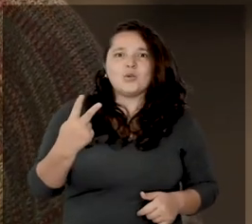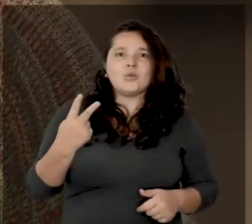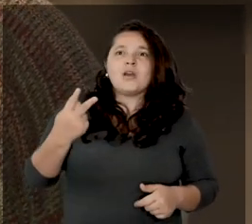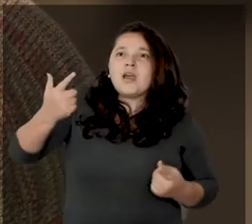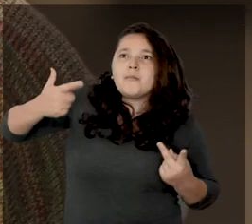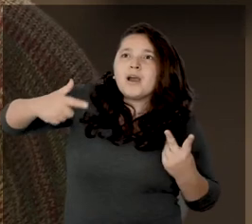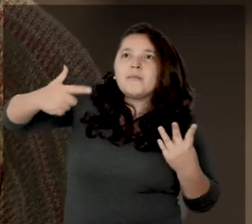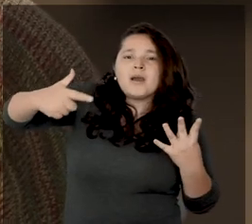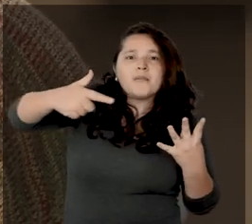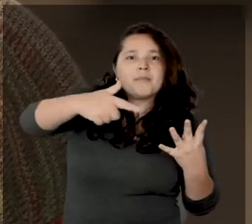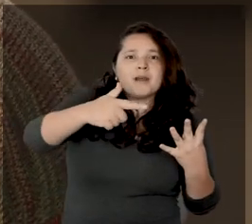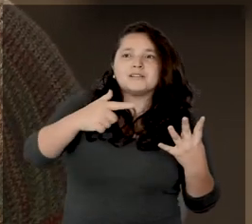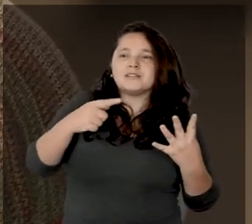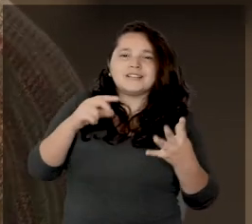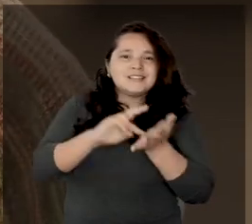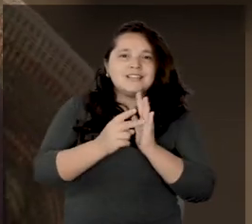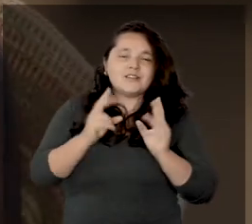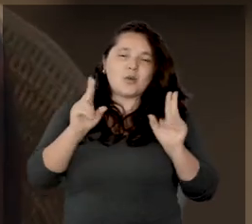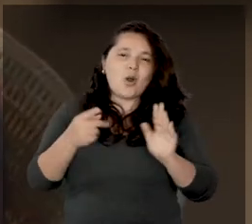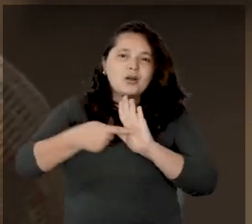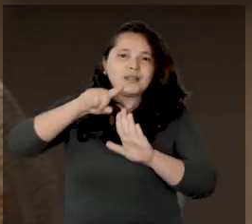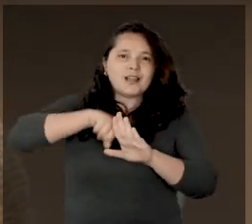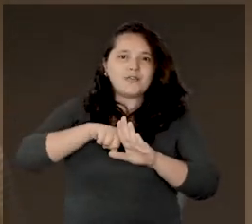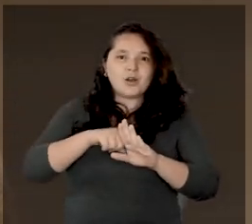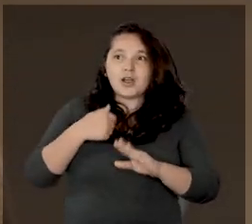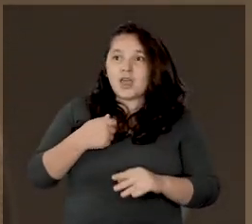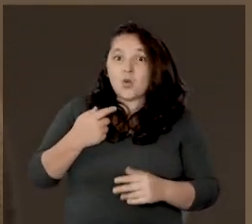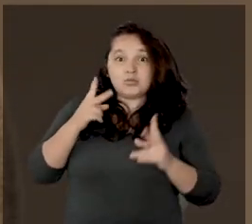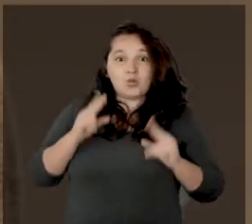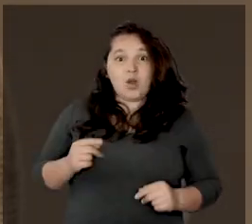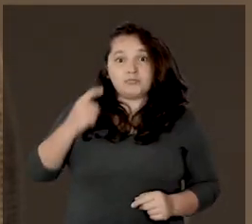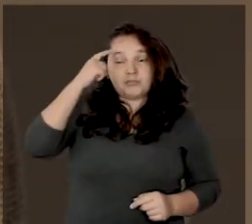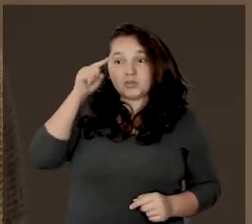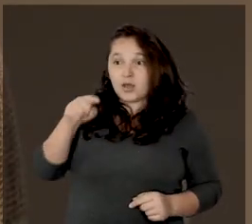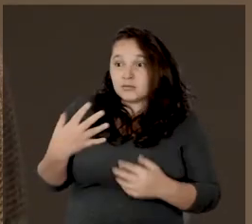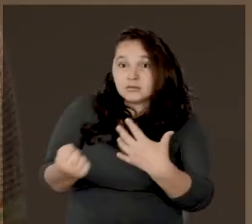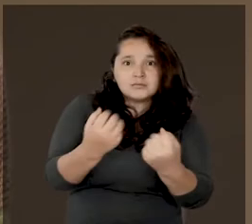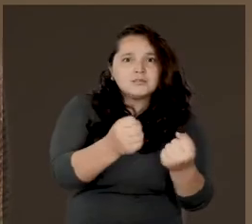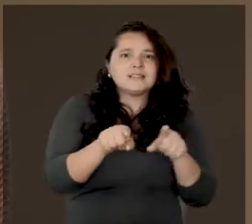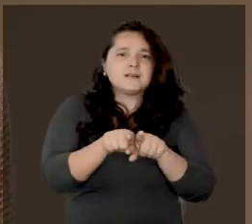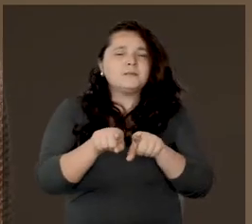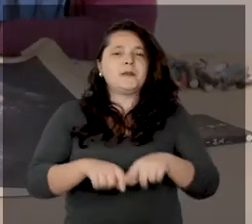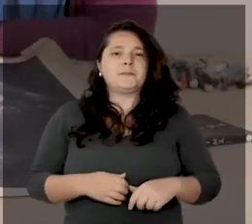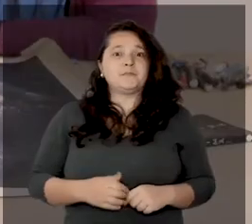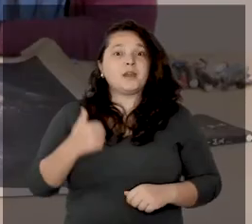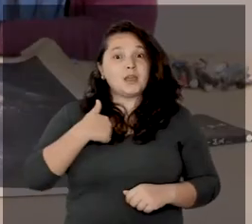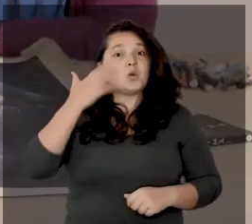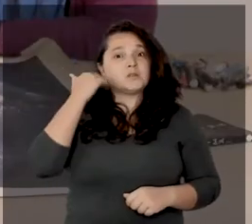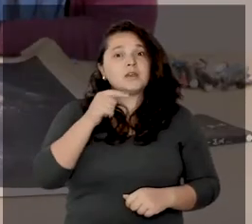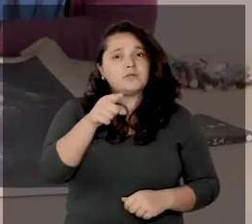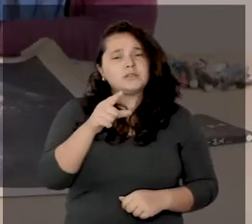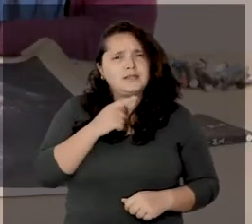eu lembro que você também tem uma trajetória, né, com os povos indígenas e tudo, e queria ouvir um